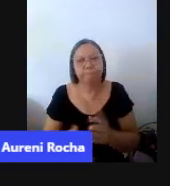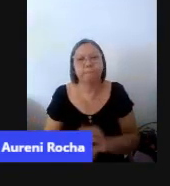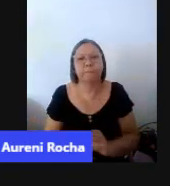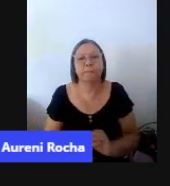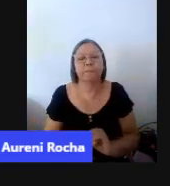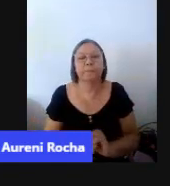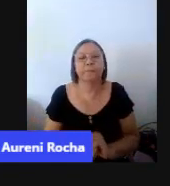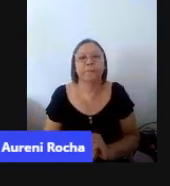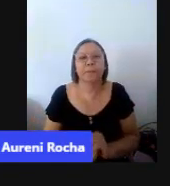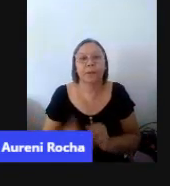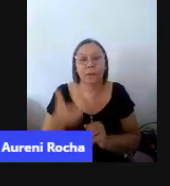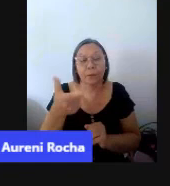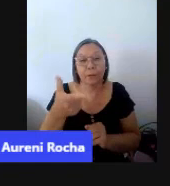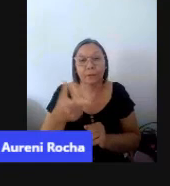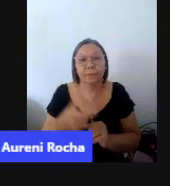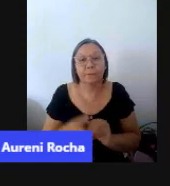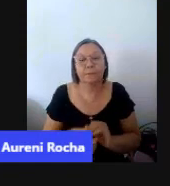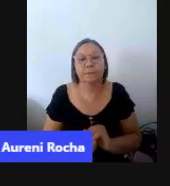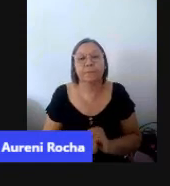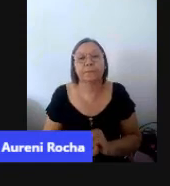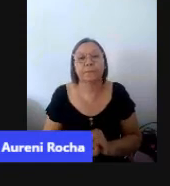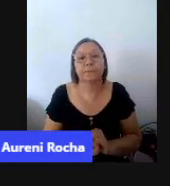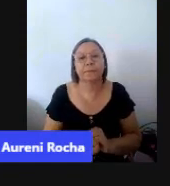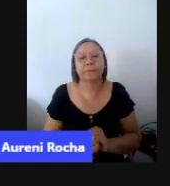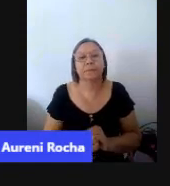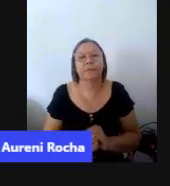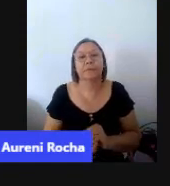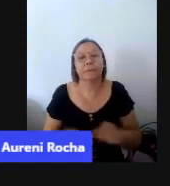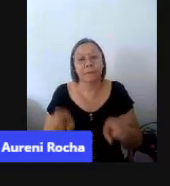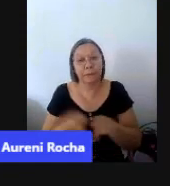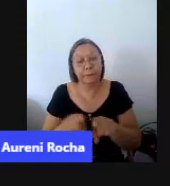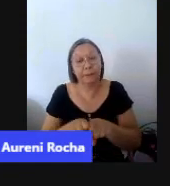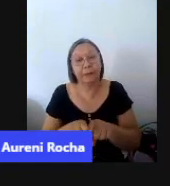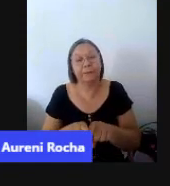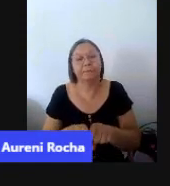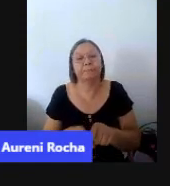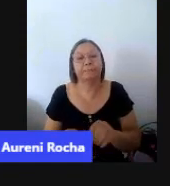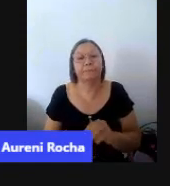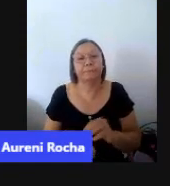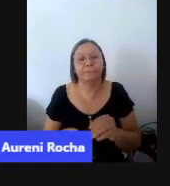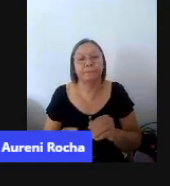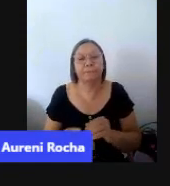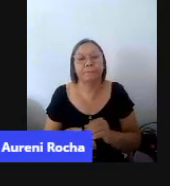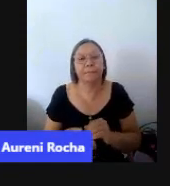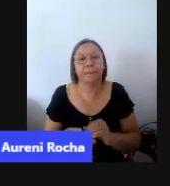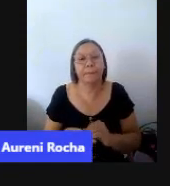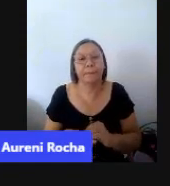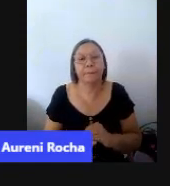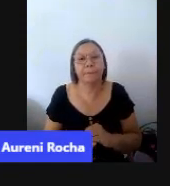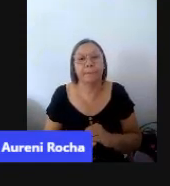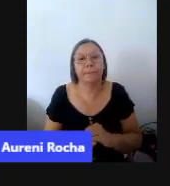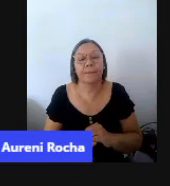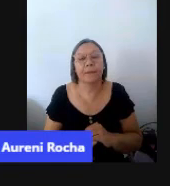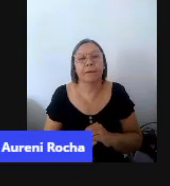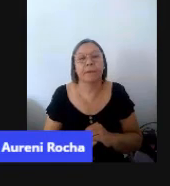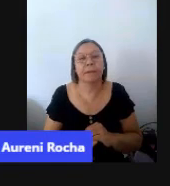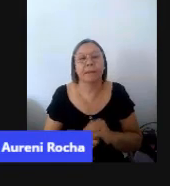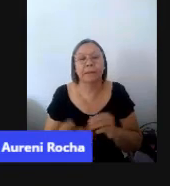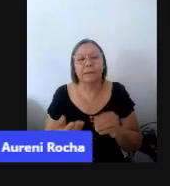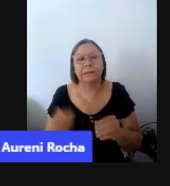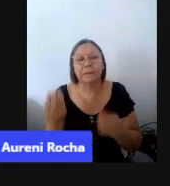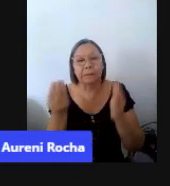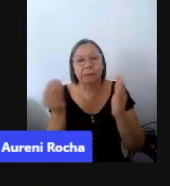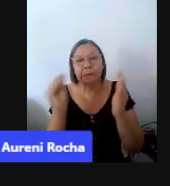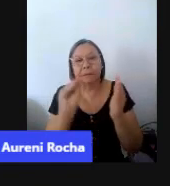prefeitura, desculpa, que o pessoal da Planurb desenvolve, também são bastante postagens, né? Então a gente tem